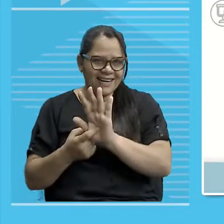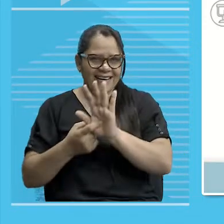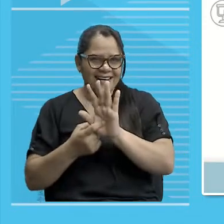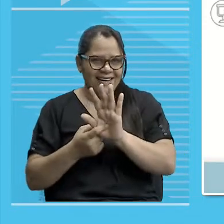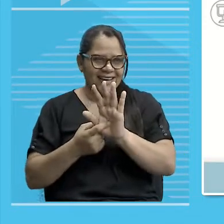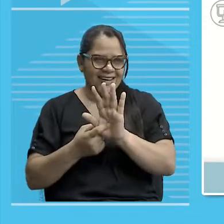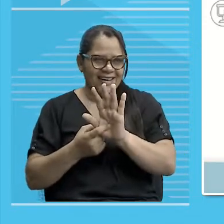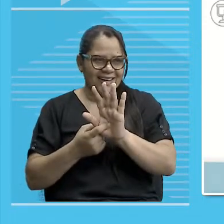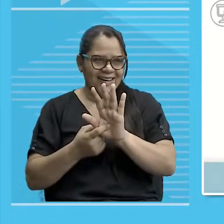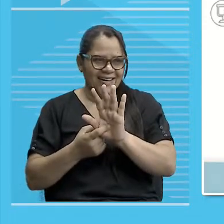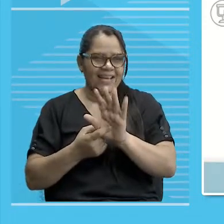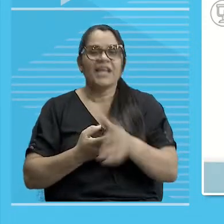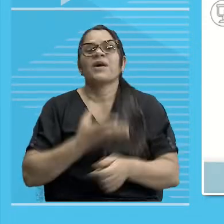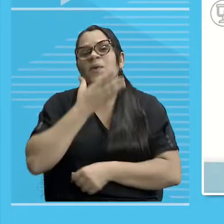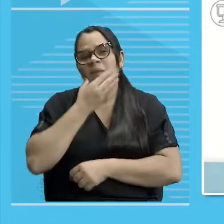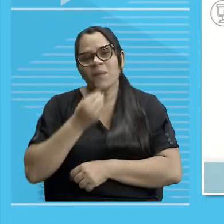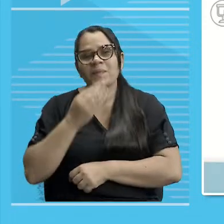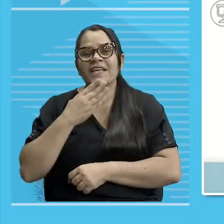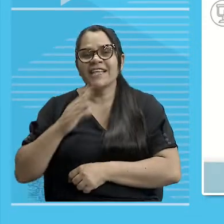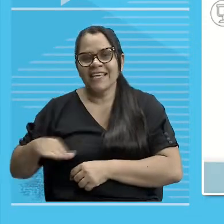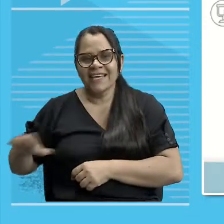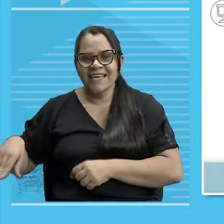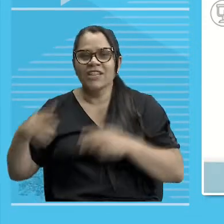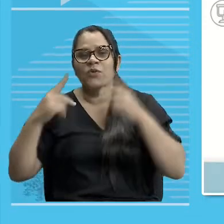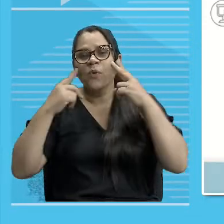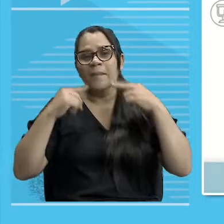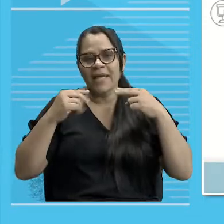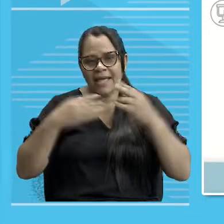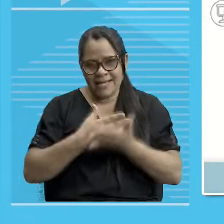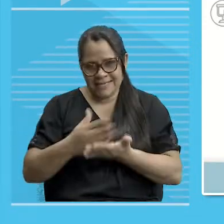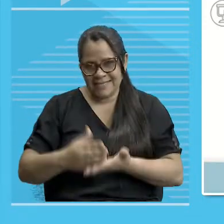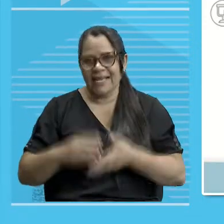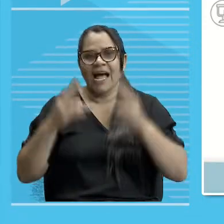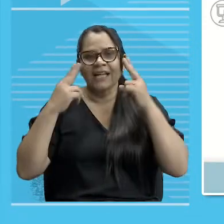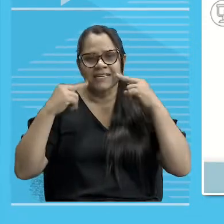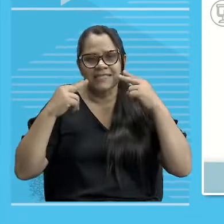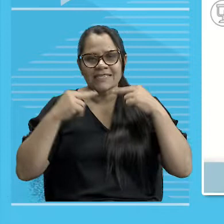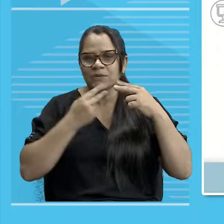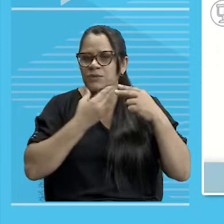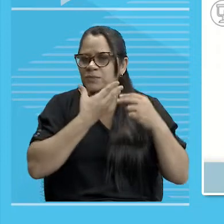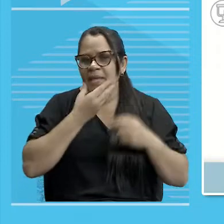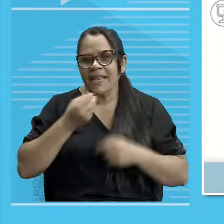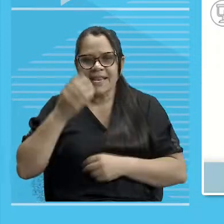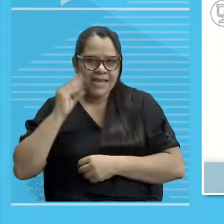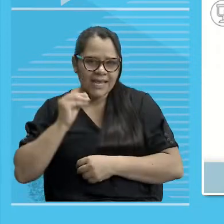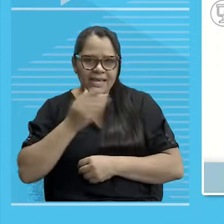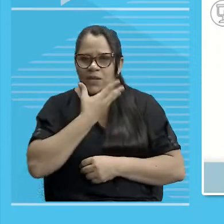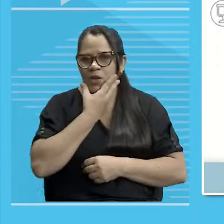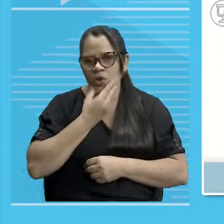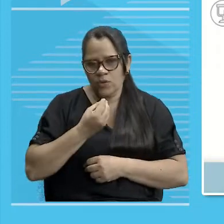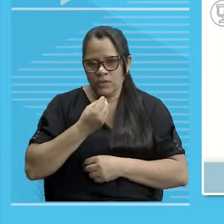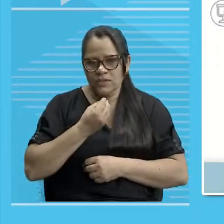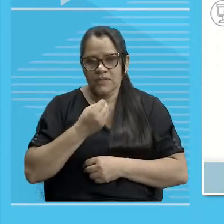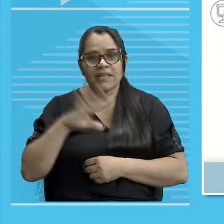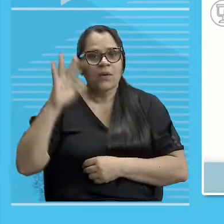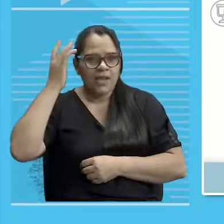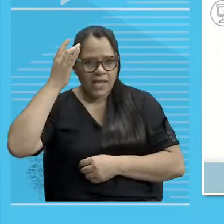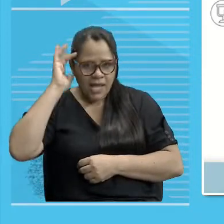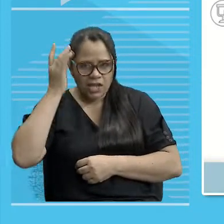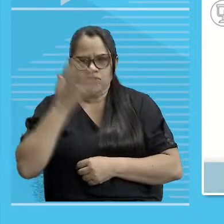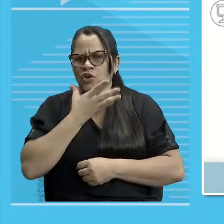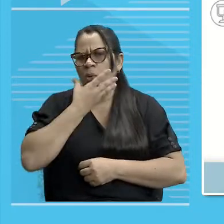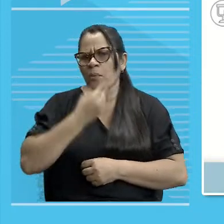uns pintinho rei de granja, nascendo os pelos em rei e ele achando que é barba. Grande coisa. Ah, meu amigo, o menino fica